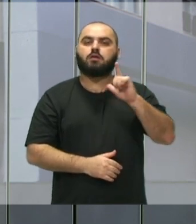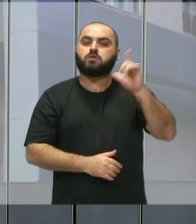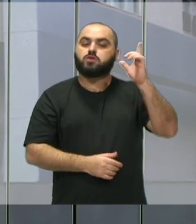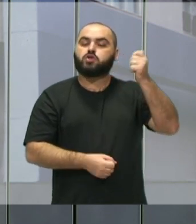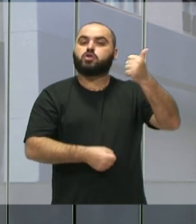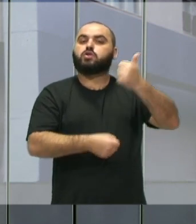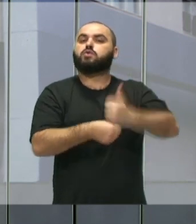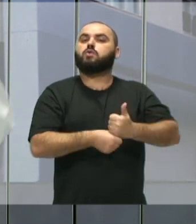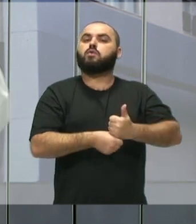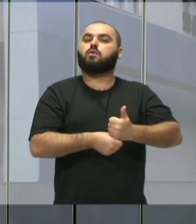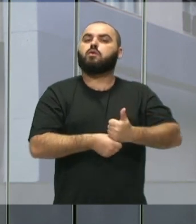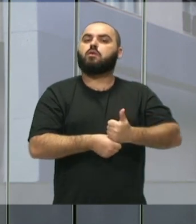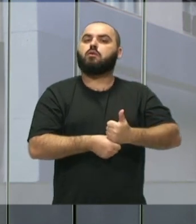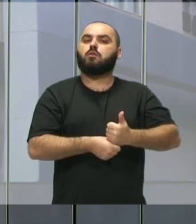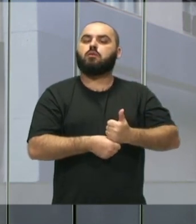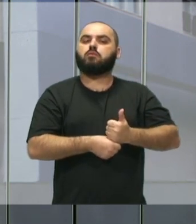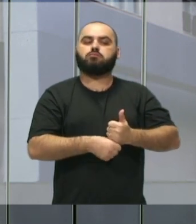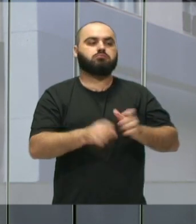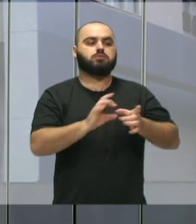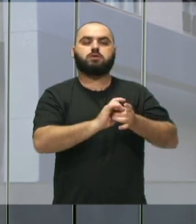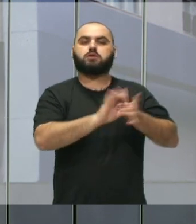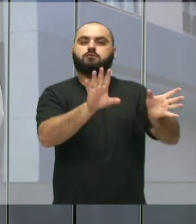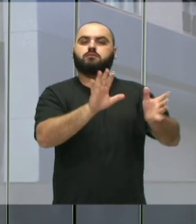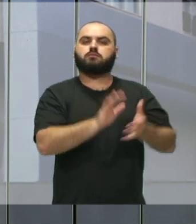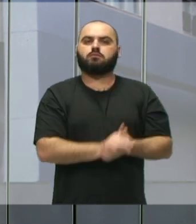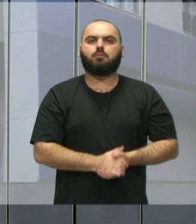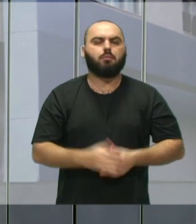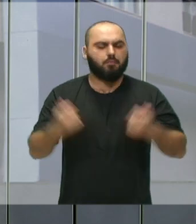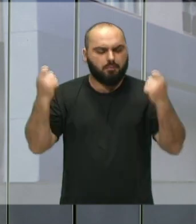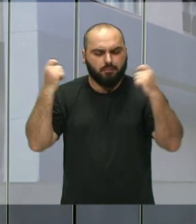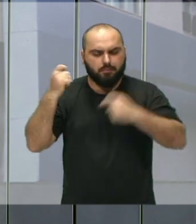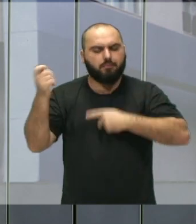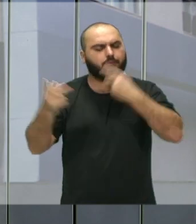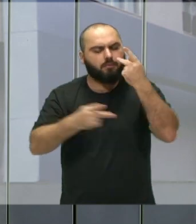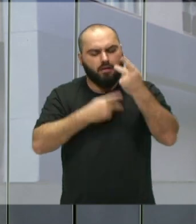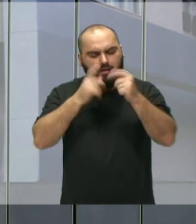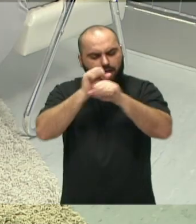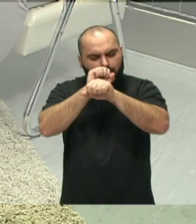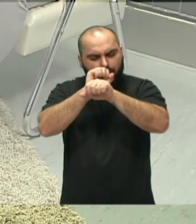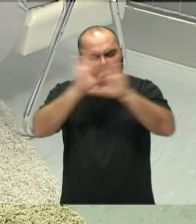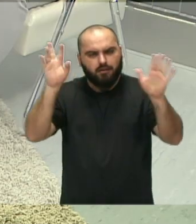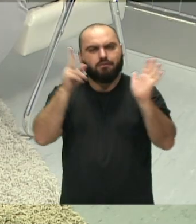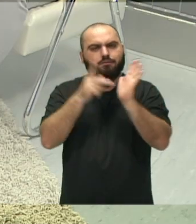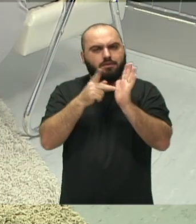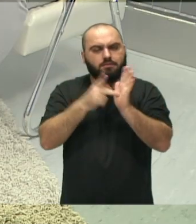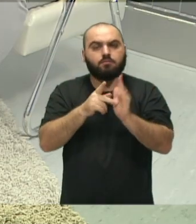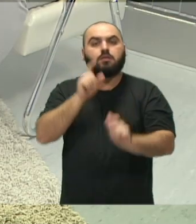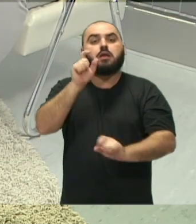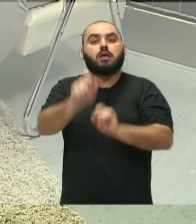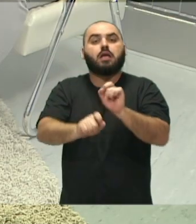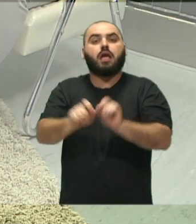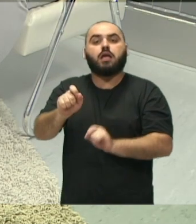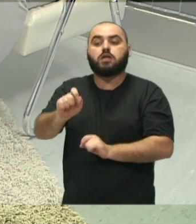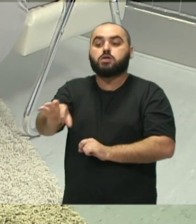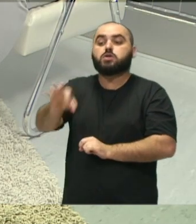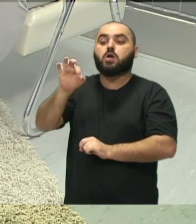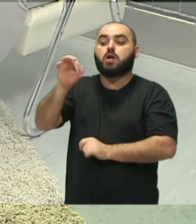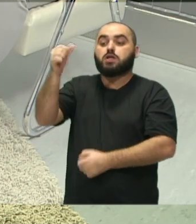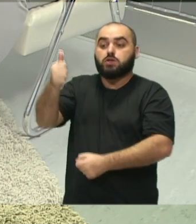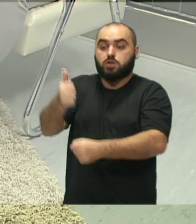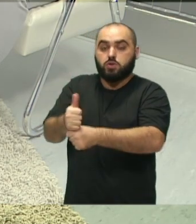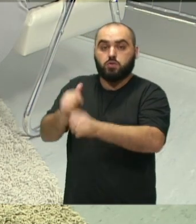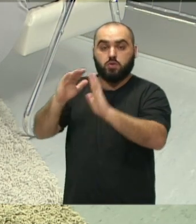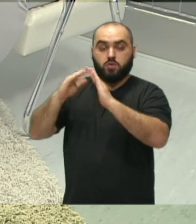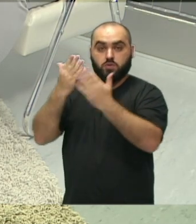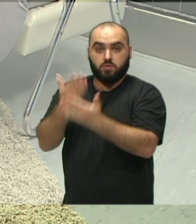diretor. Nós temos hoje, precisamos falar claramente isso para a população, quem indica hoje um diretor numa